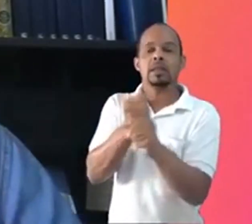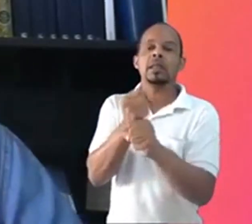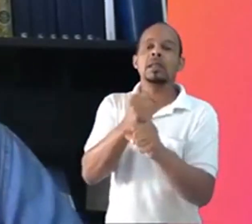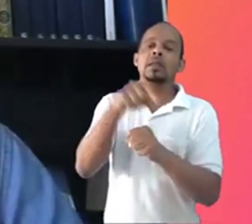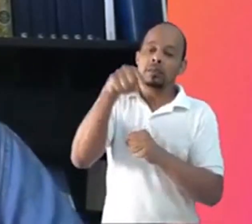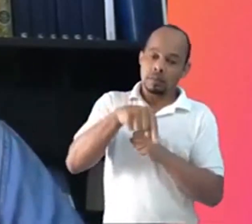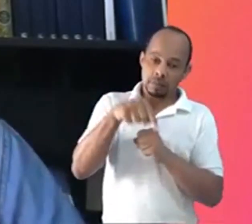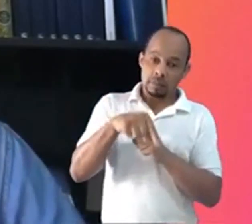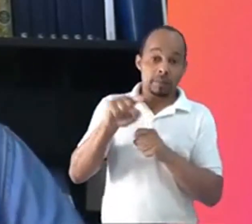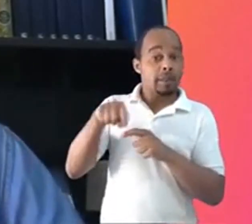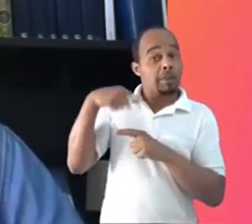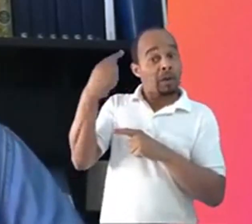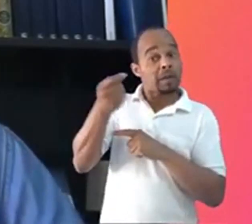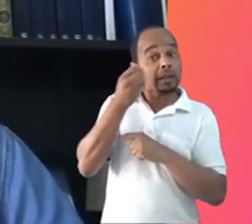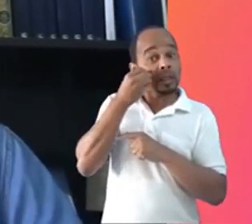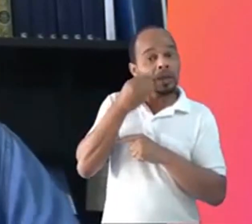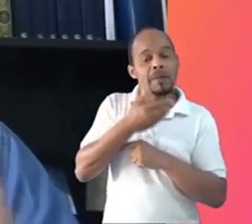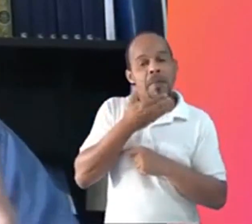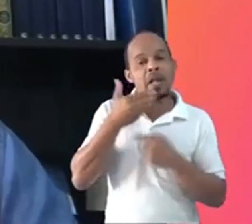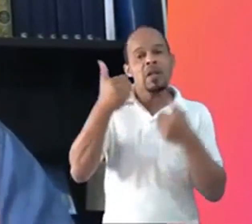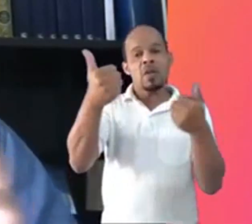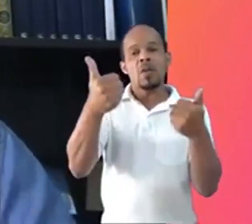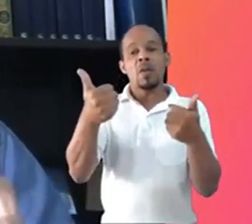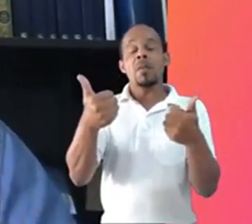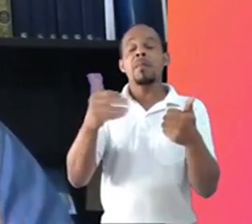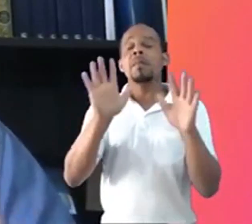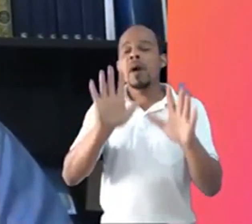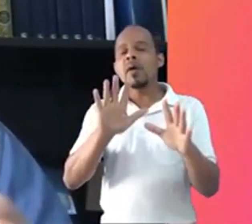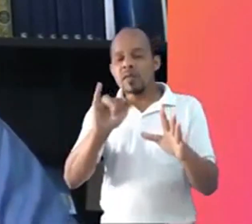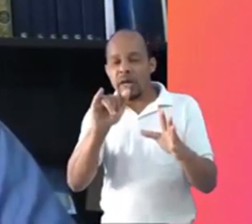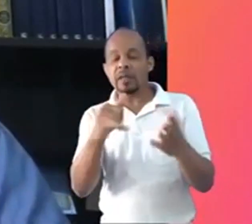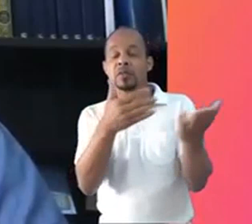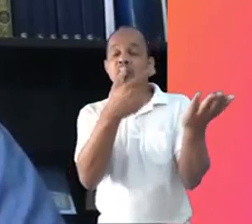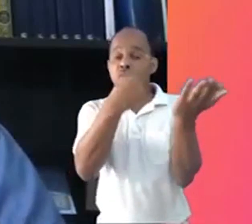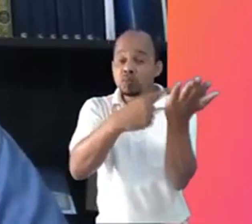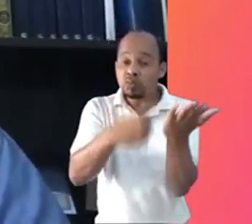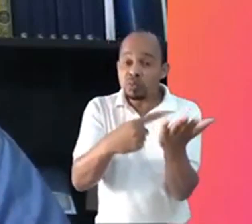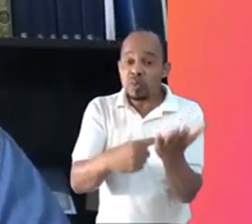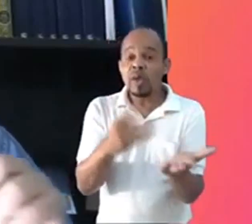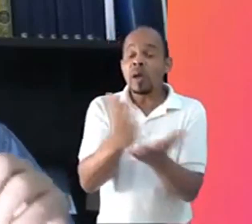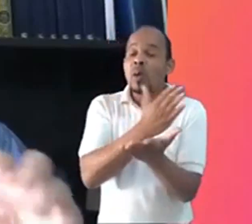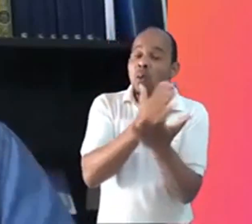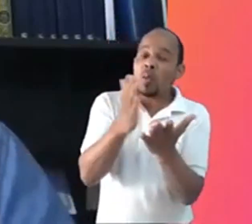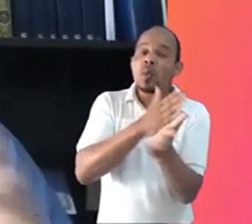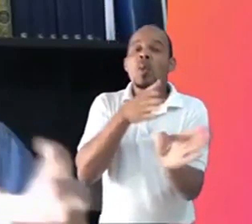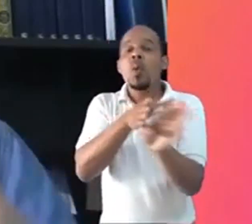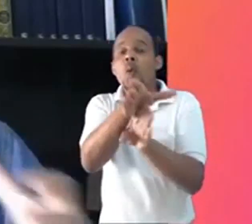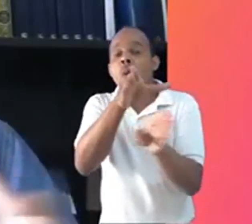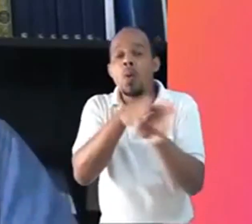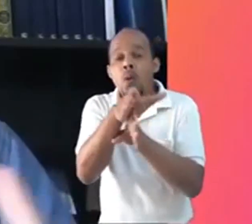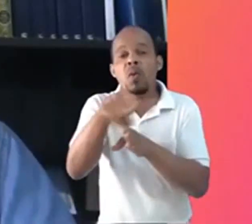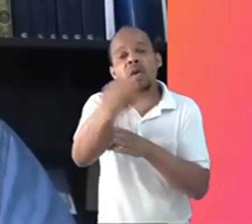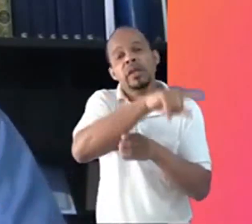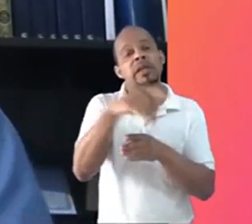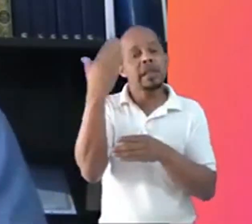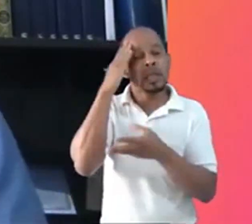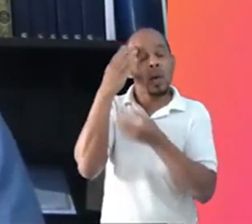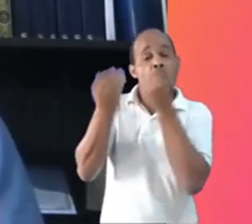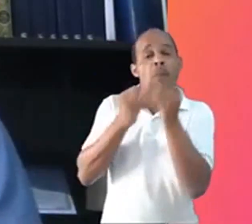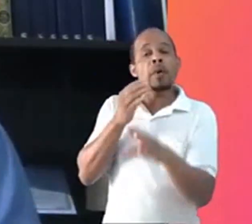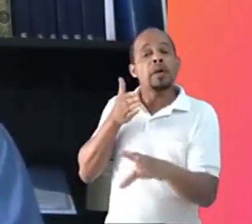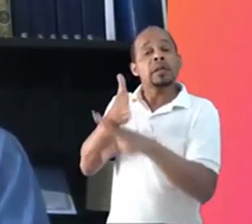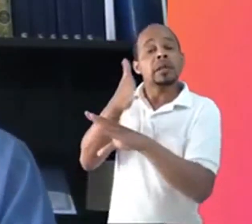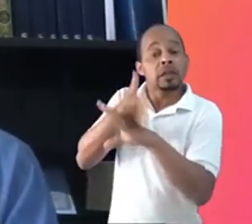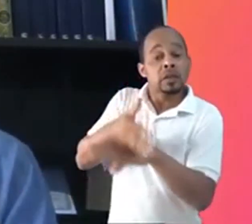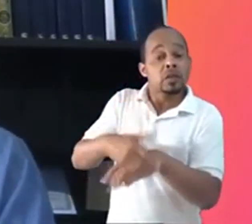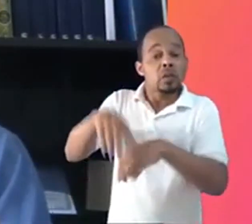para 21 a coisa estar melhor. Mas vocês vão participar, vão ter receber esse convite para entender